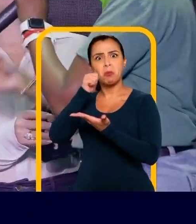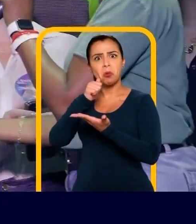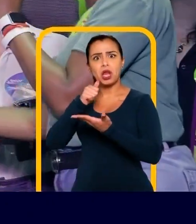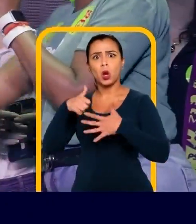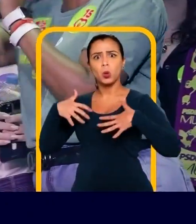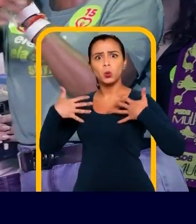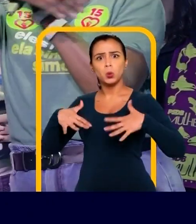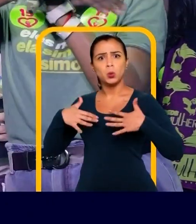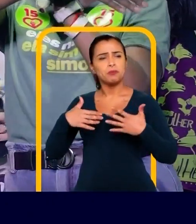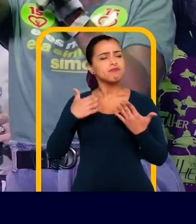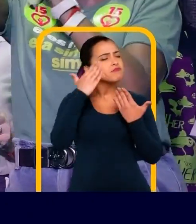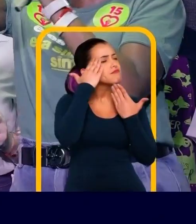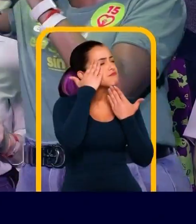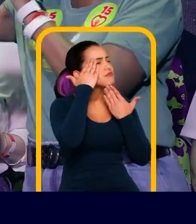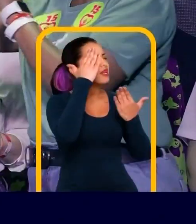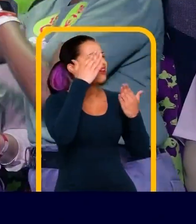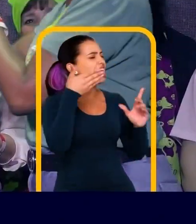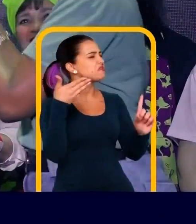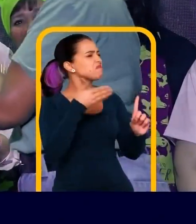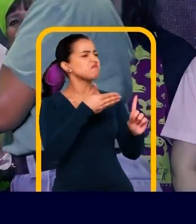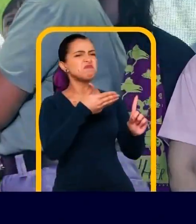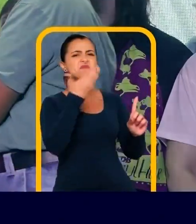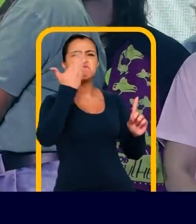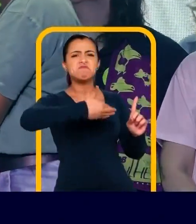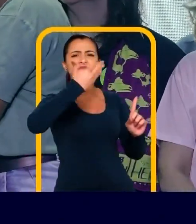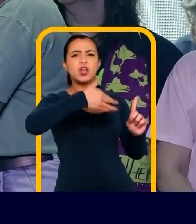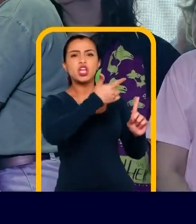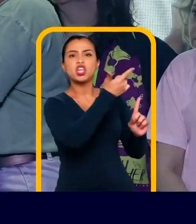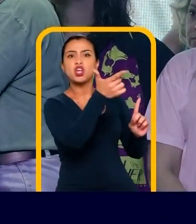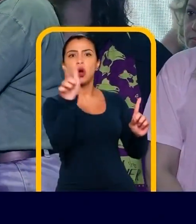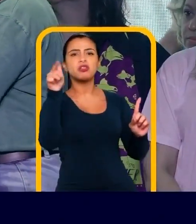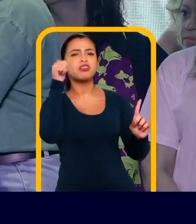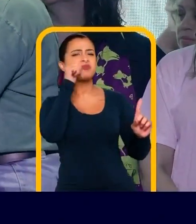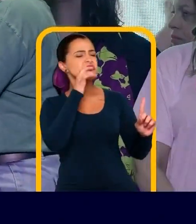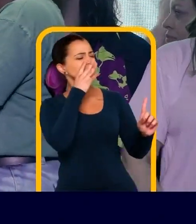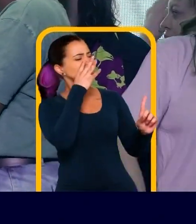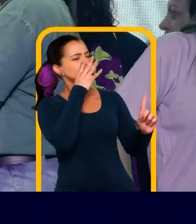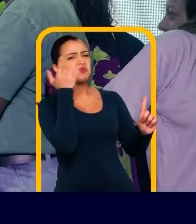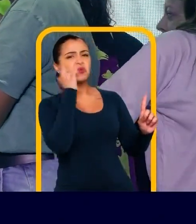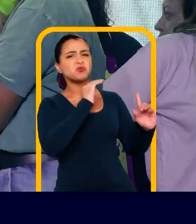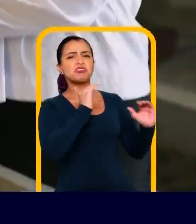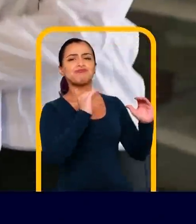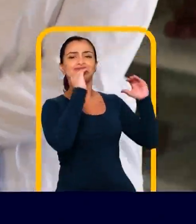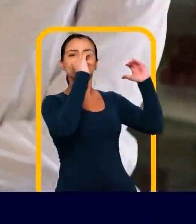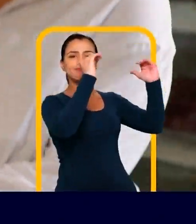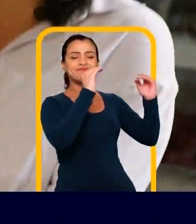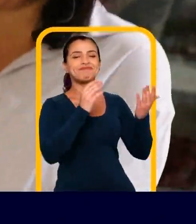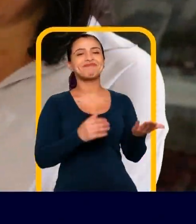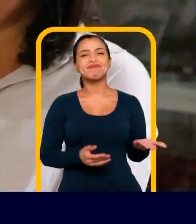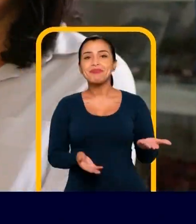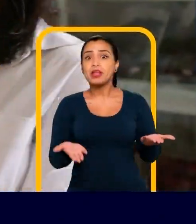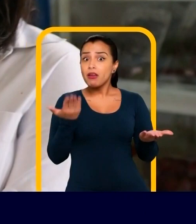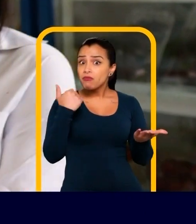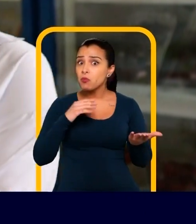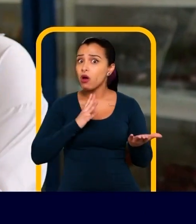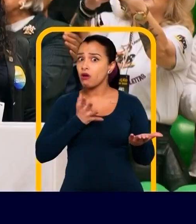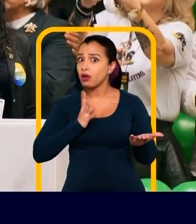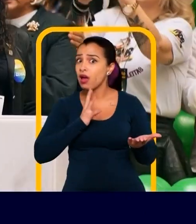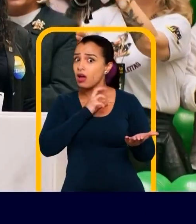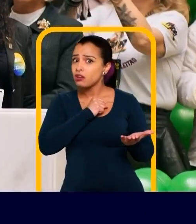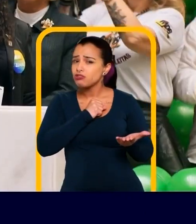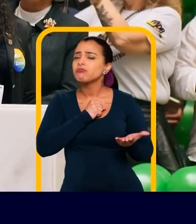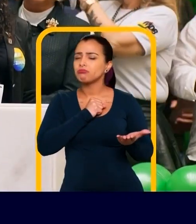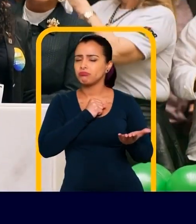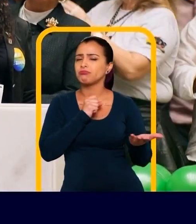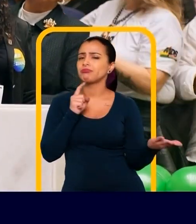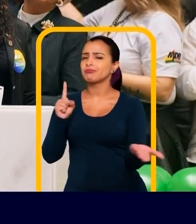fibra. Obrigada por ser uma inspiração para tantas mulheres conseguirem chegar lá. Com amor e com